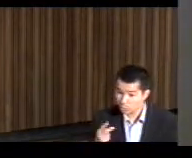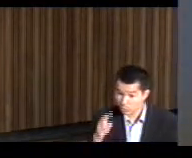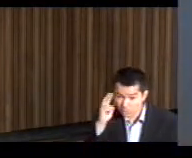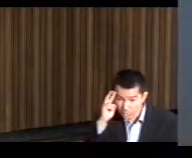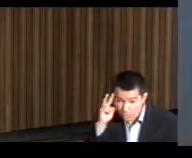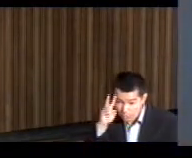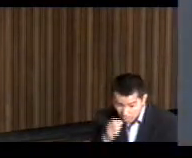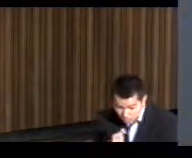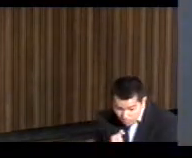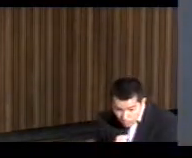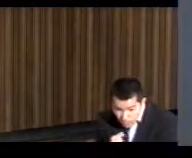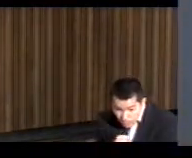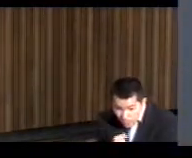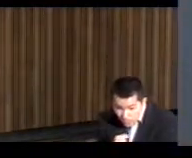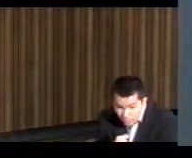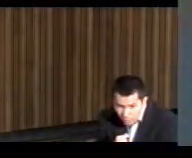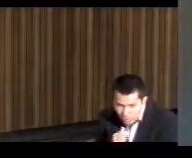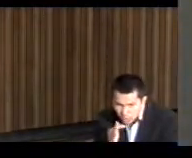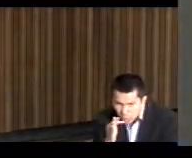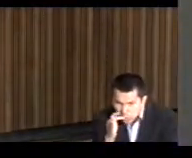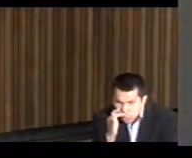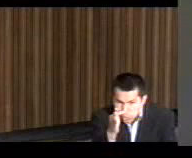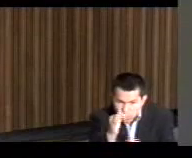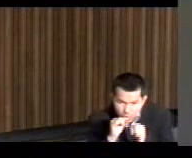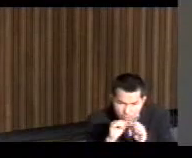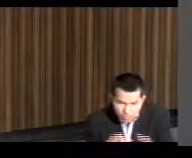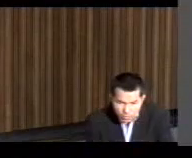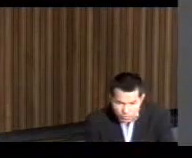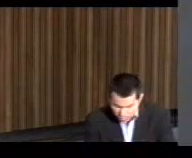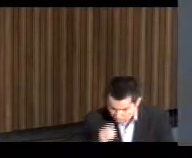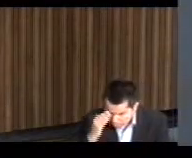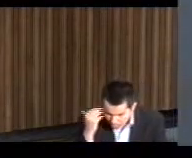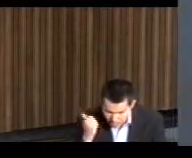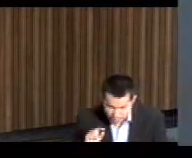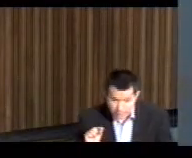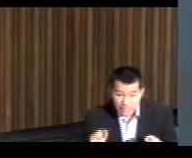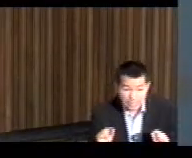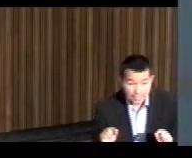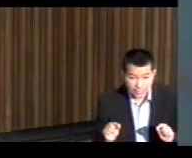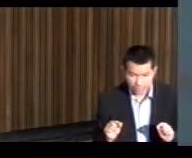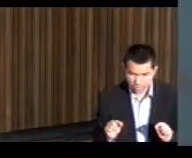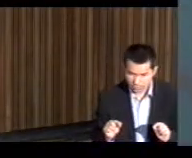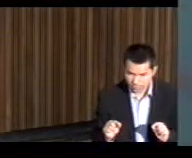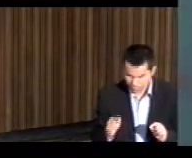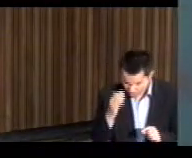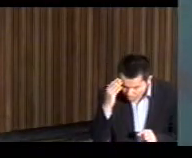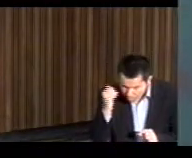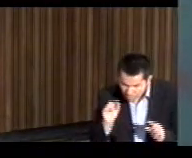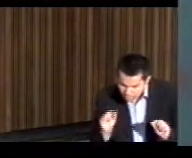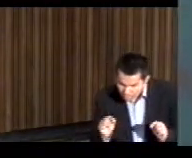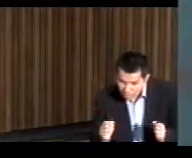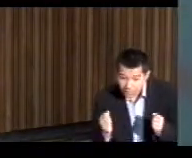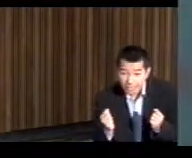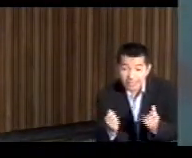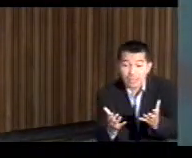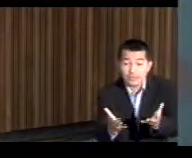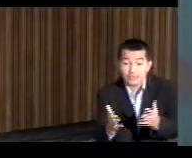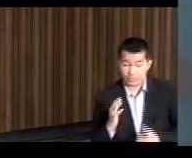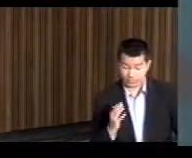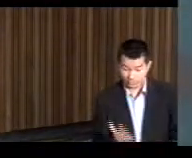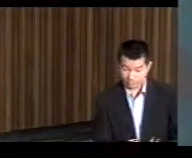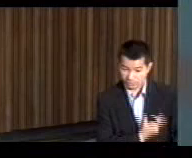futuro? Sabe quem quer te colocar um dia na eternidade com Ele?